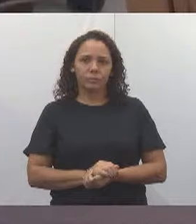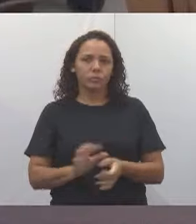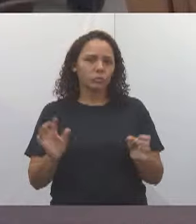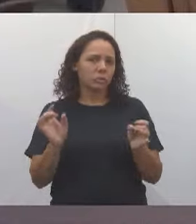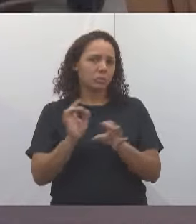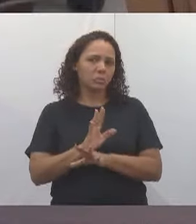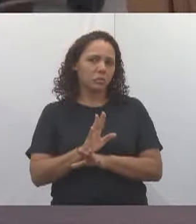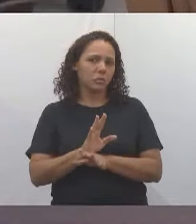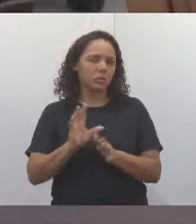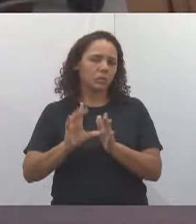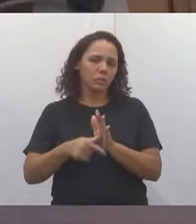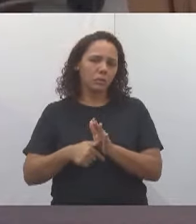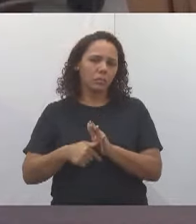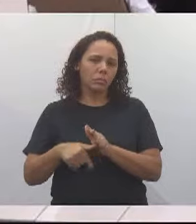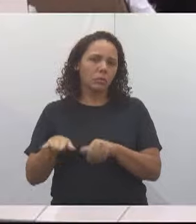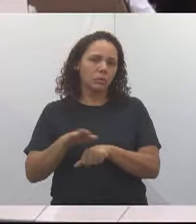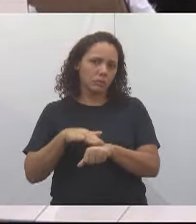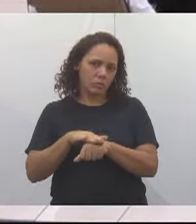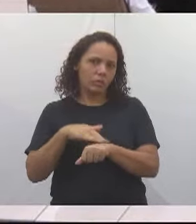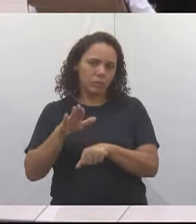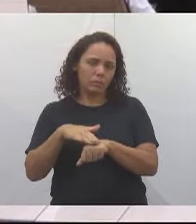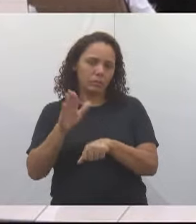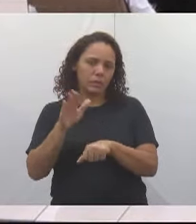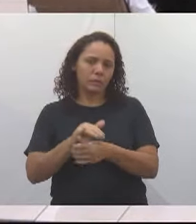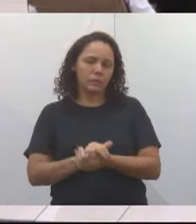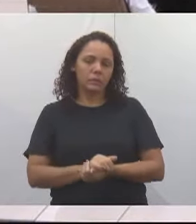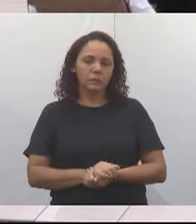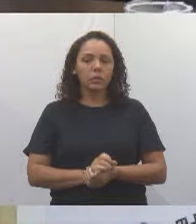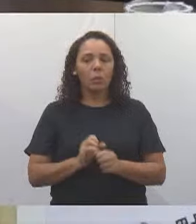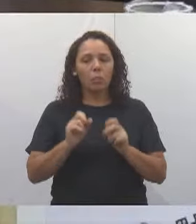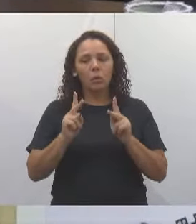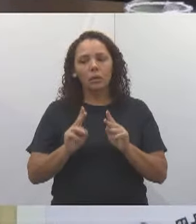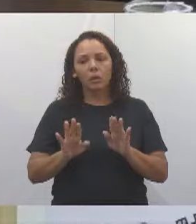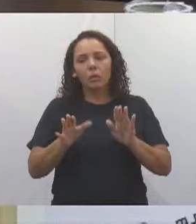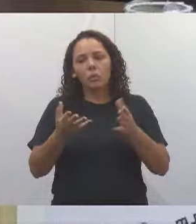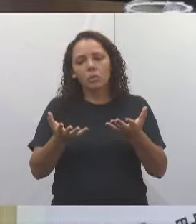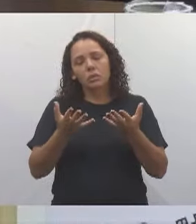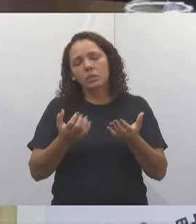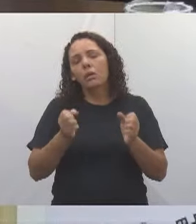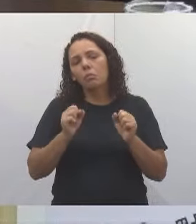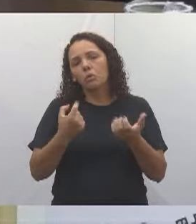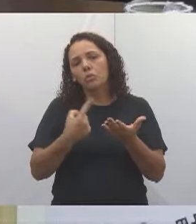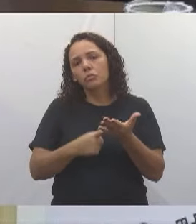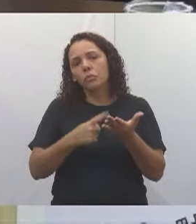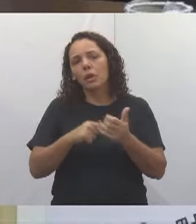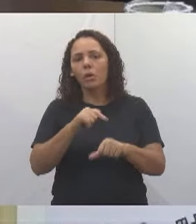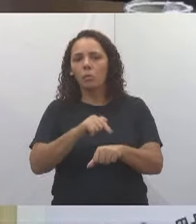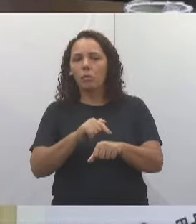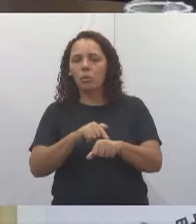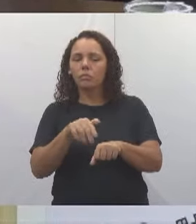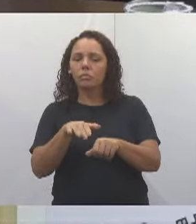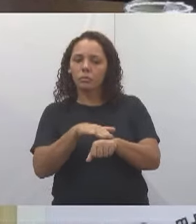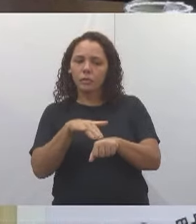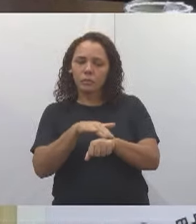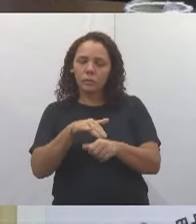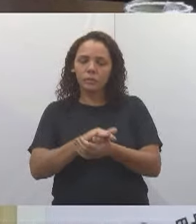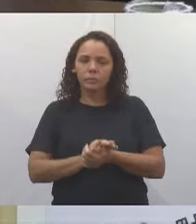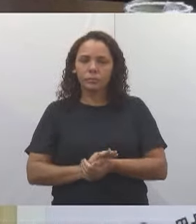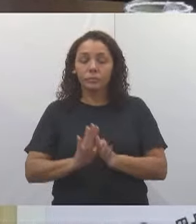outros a gente conversa depois. Tá, e a hora que você quiser, fica à vontade para agendar horário com a gente. Falando sobre a